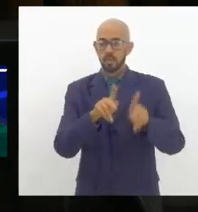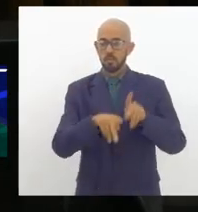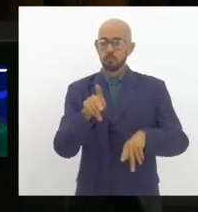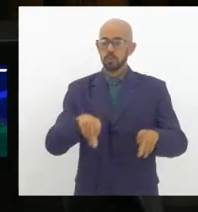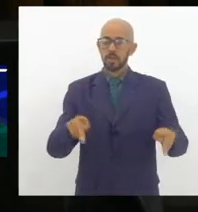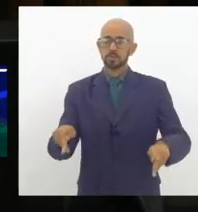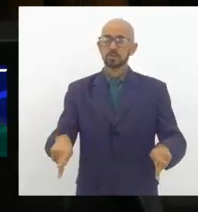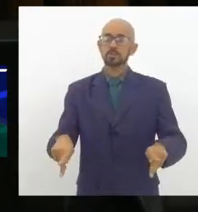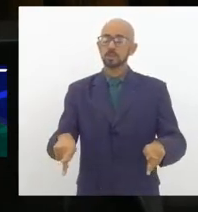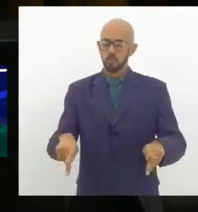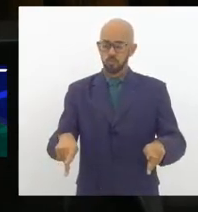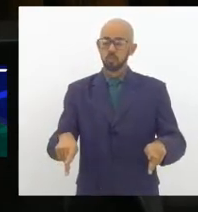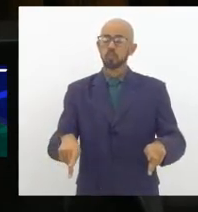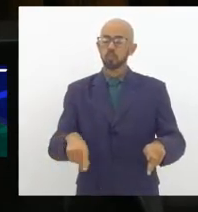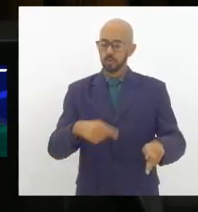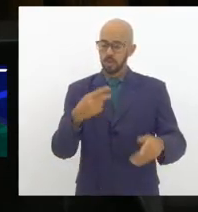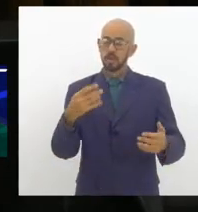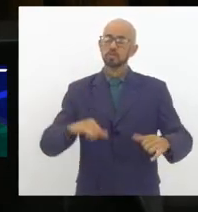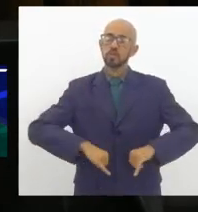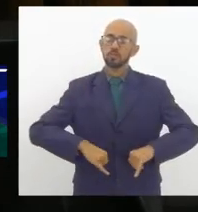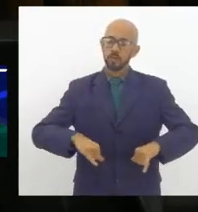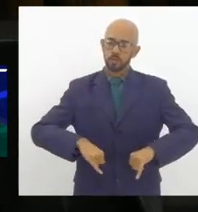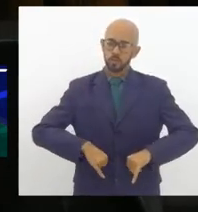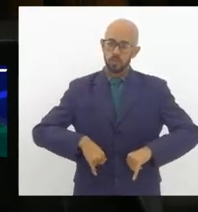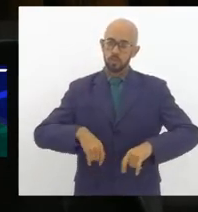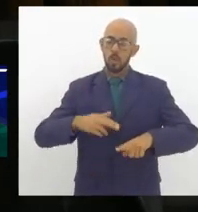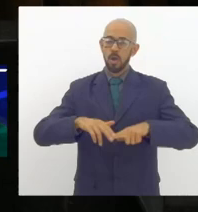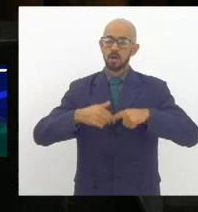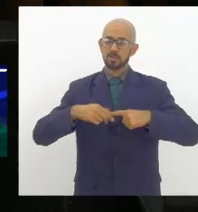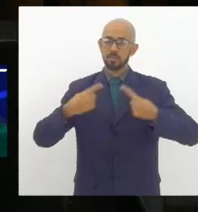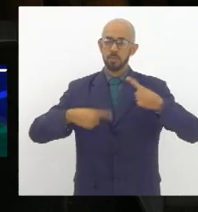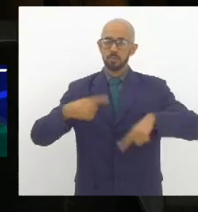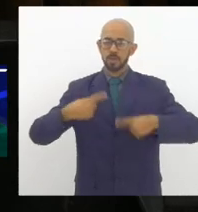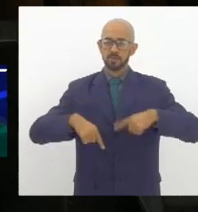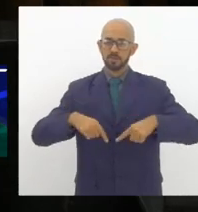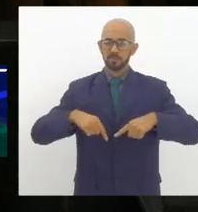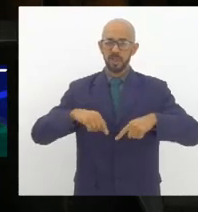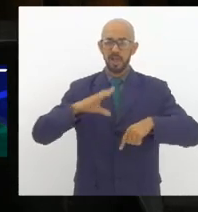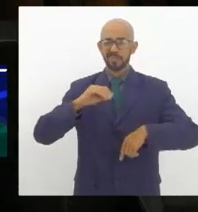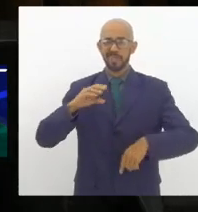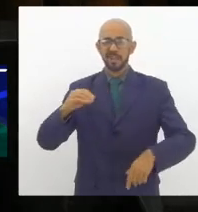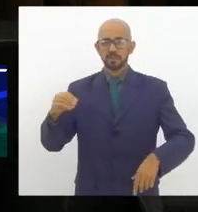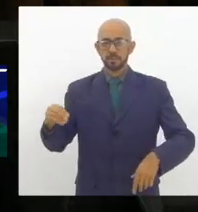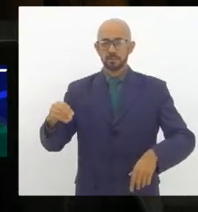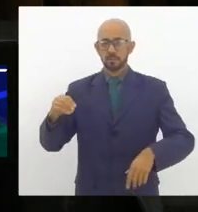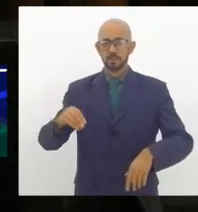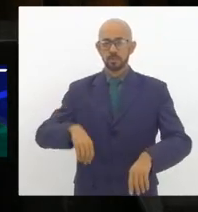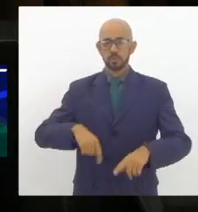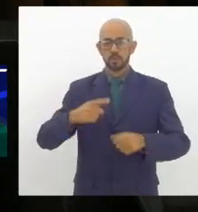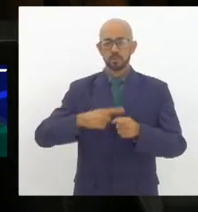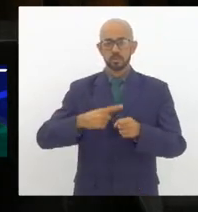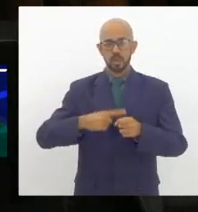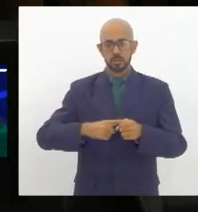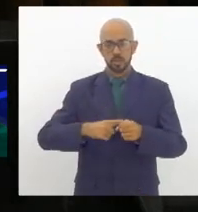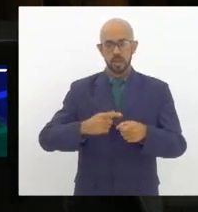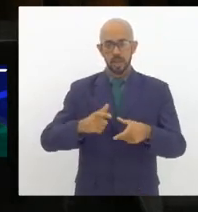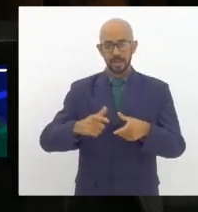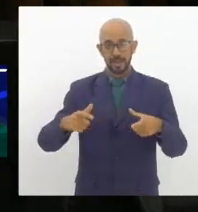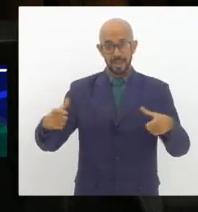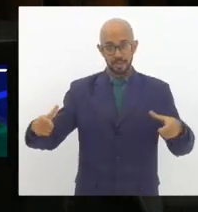essa que vem atrasando a cidade a cidade cresce mas não desenvolve